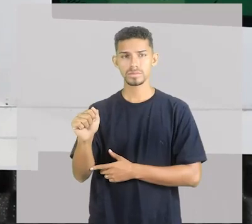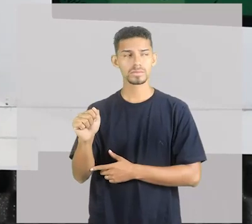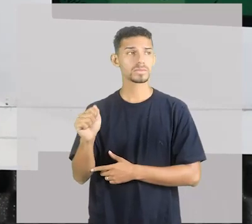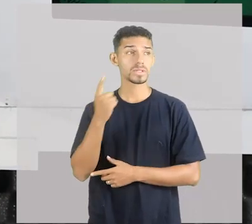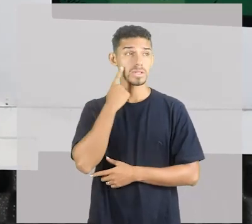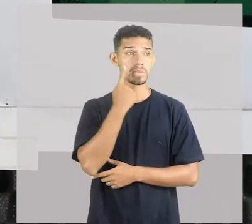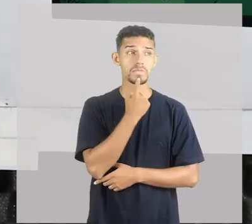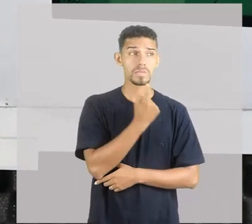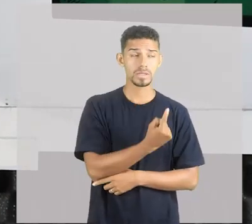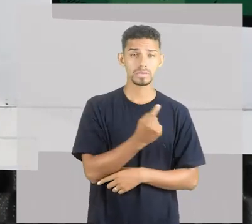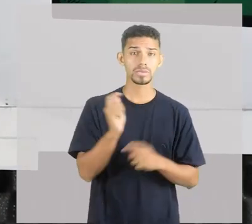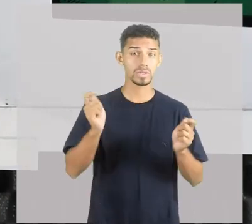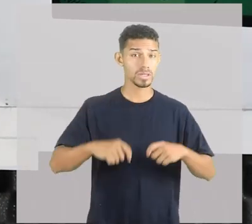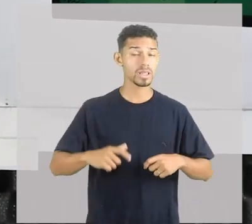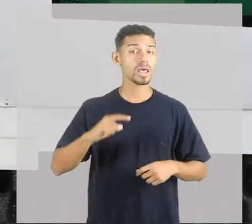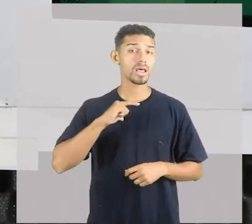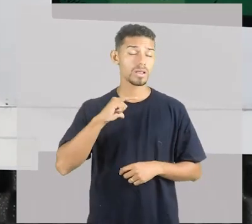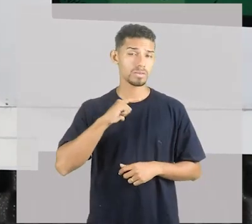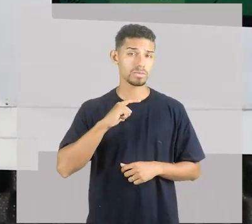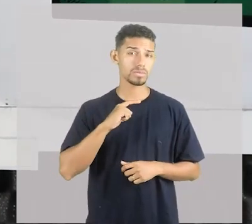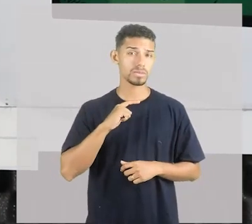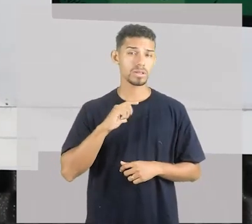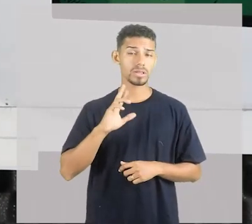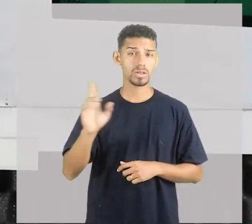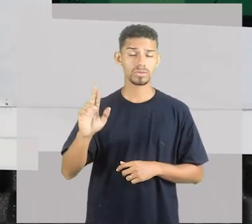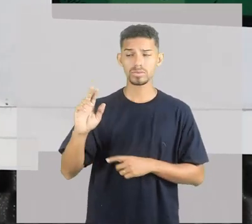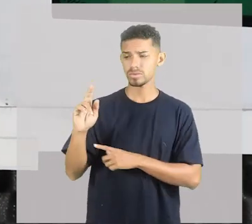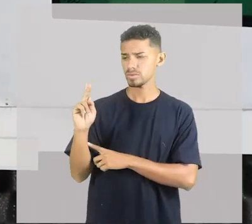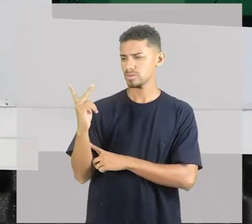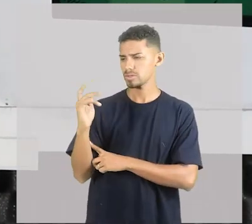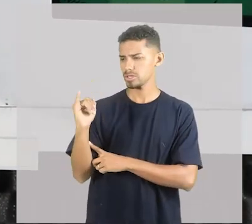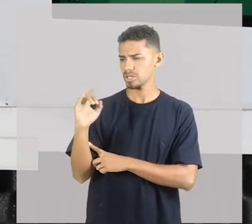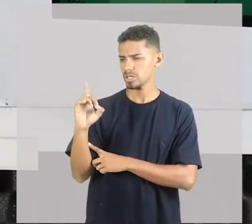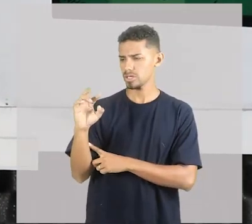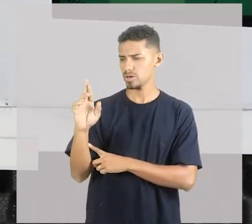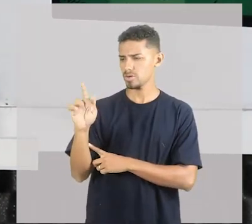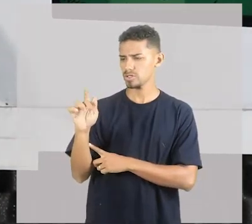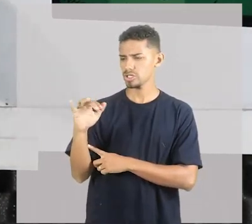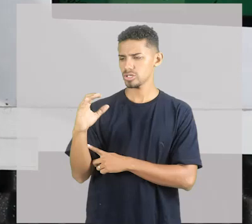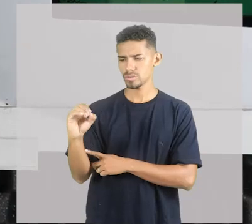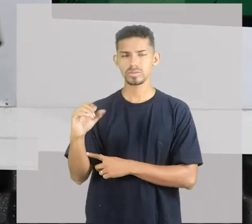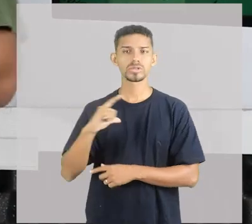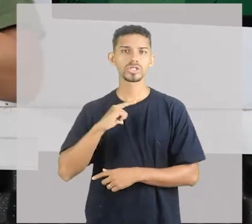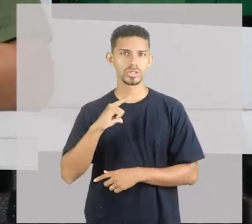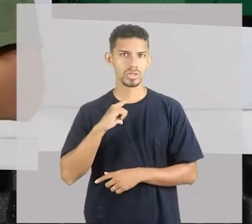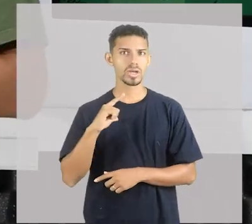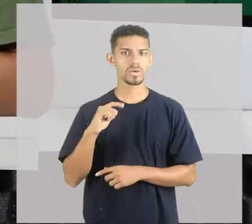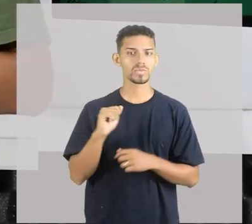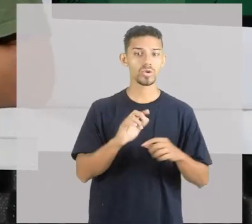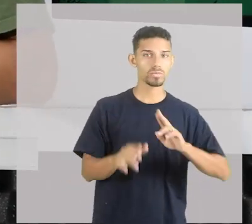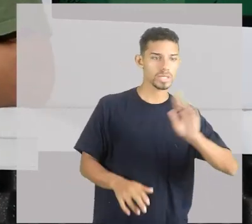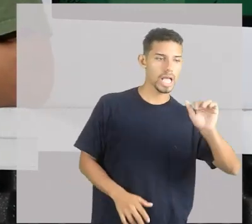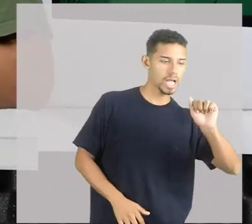você tivesse só o hidrogênio, tu tinha um aldeído. Agora, como tu tem uma hidroxila, você tem um ácido